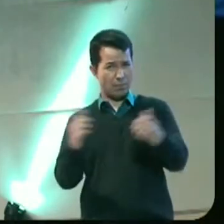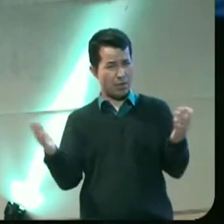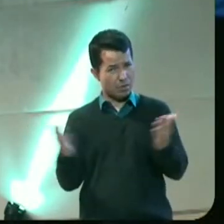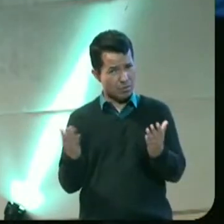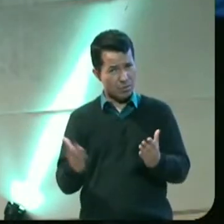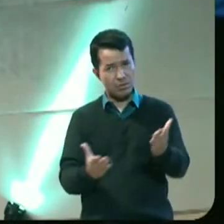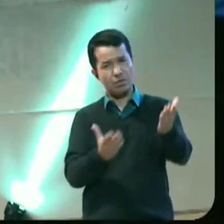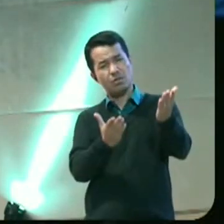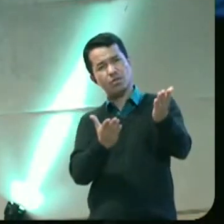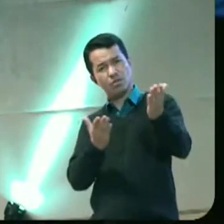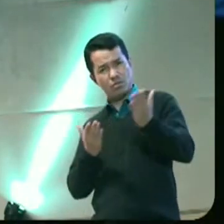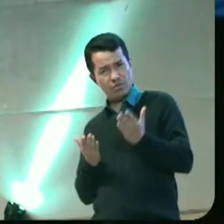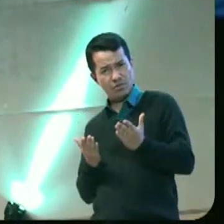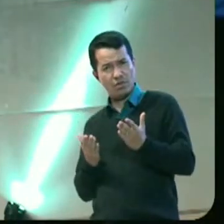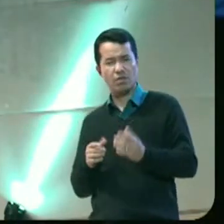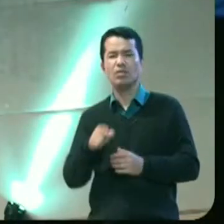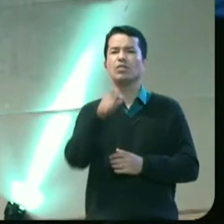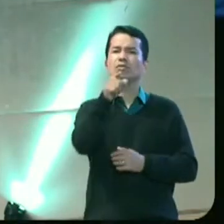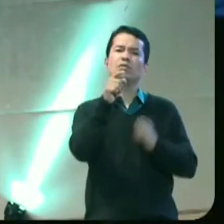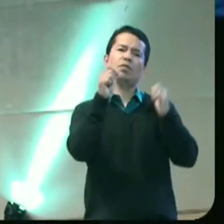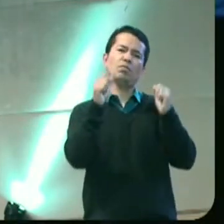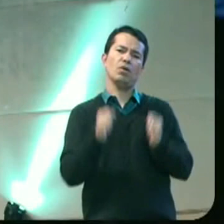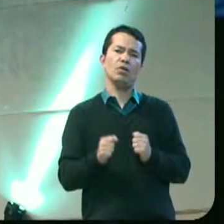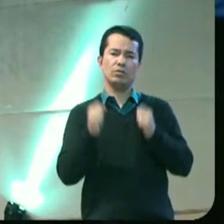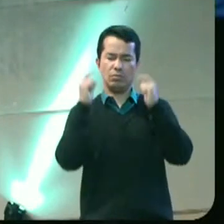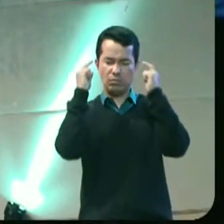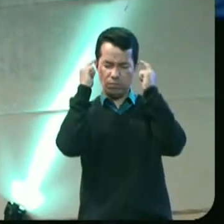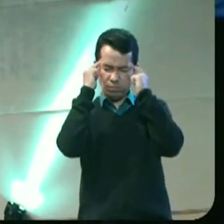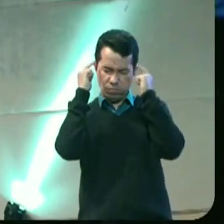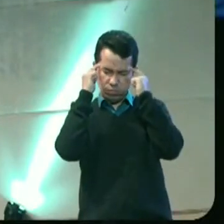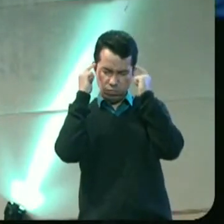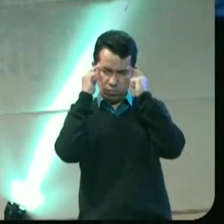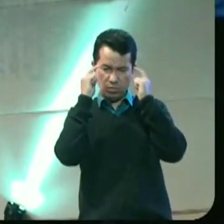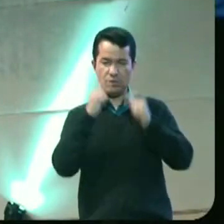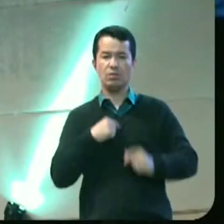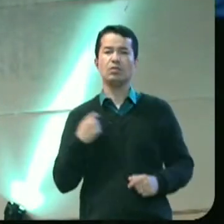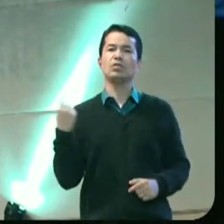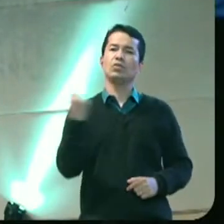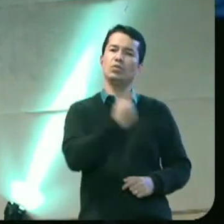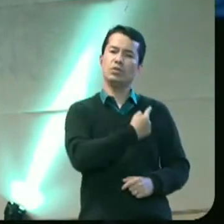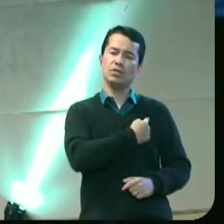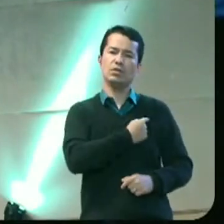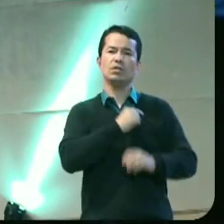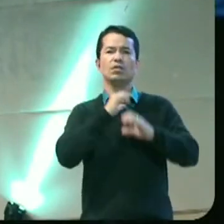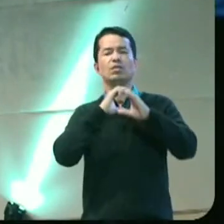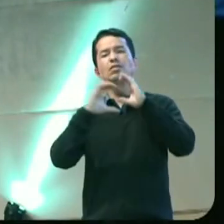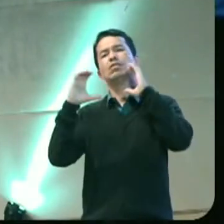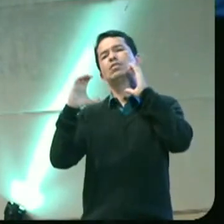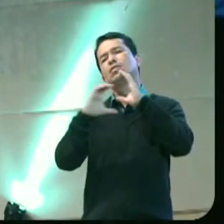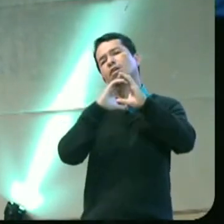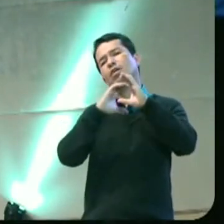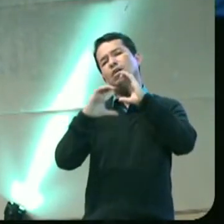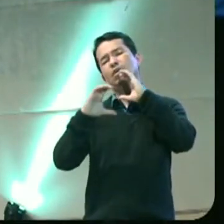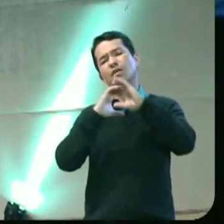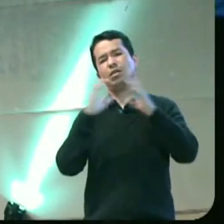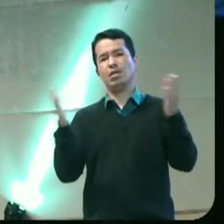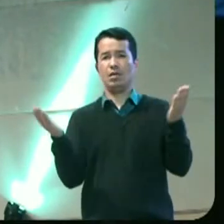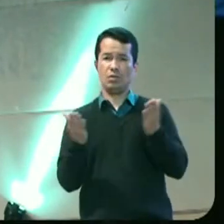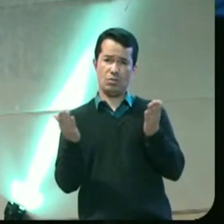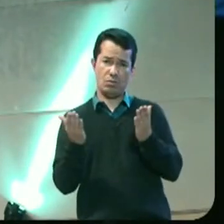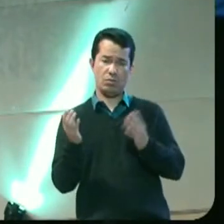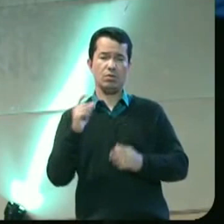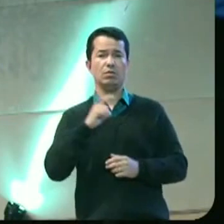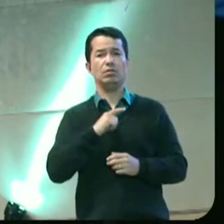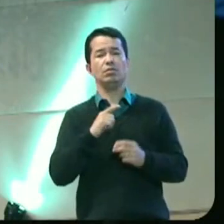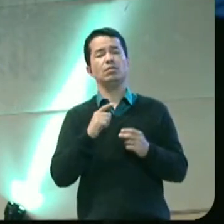convidar a fechar seus olhos. A gente vai cantar mais um pouquinho e enquanto a música toca, você orar, talvez